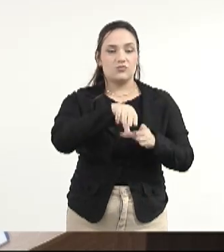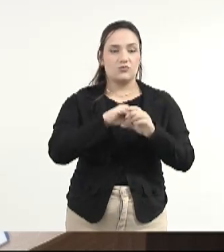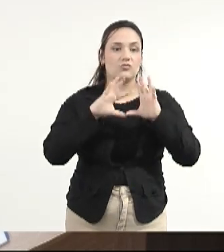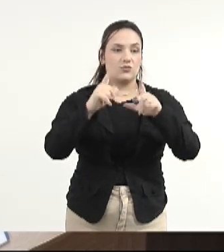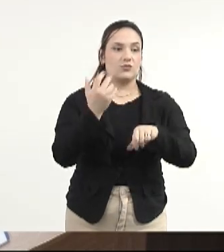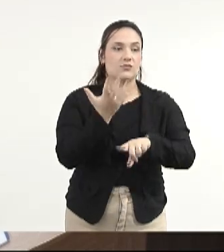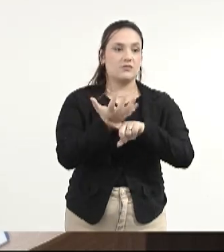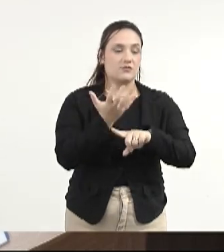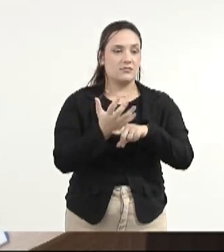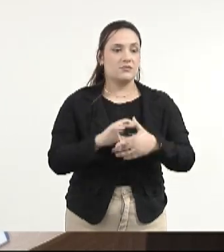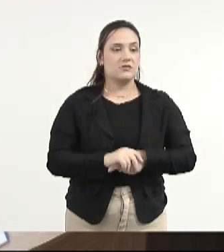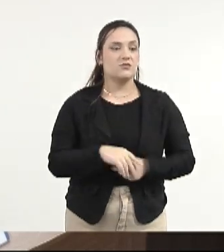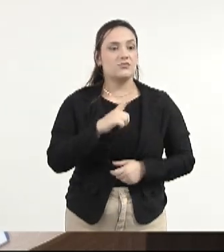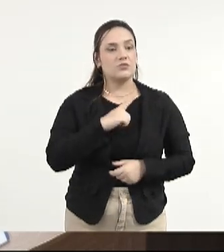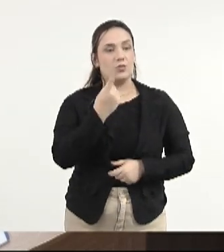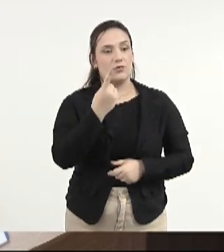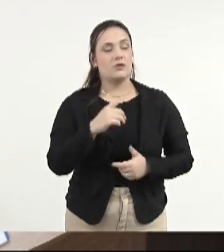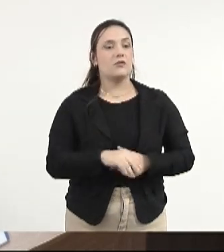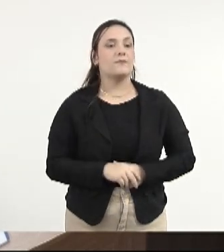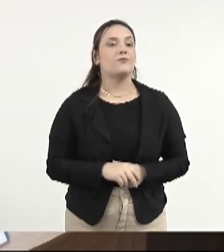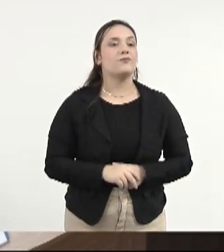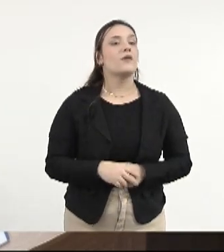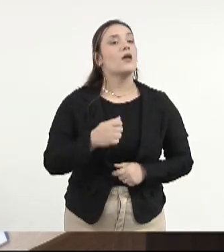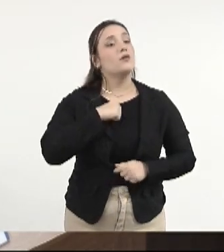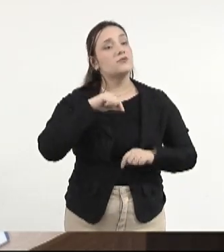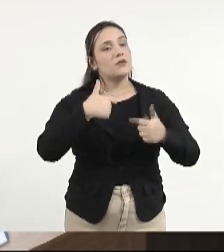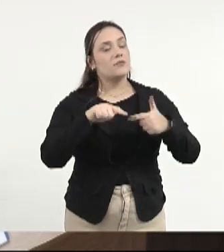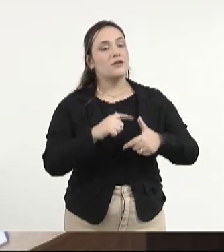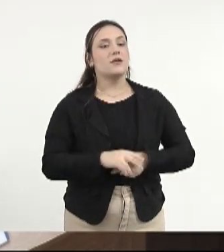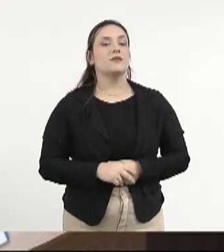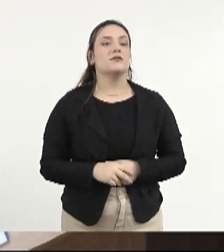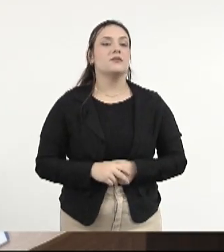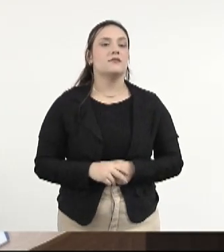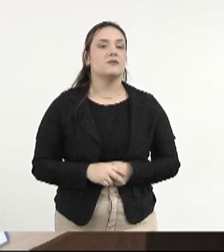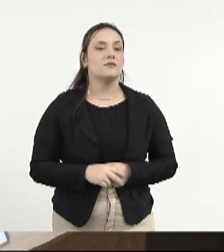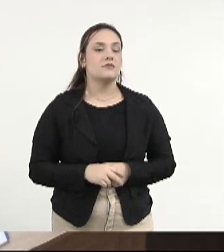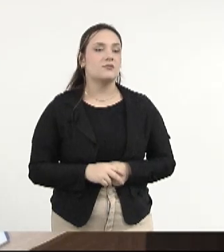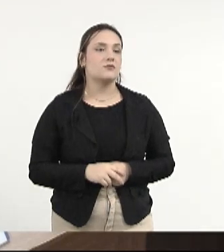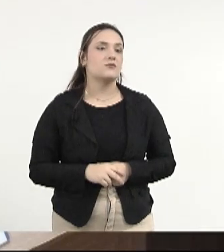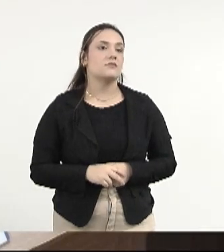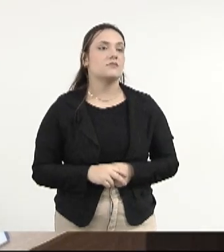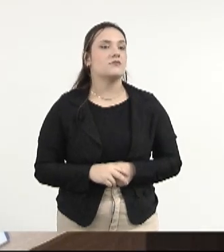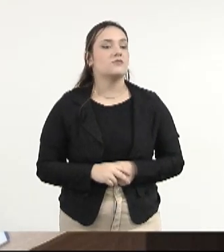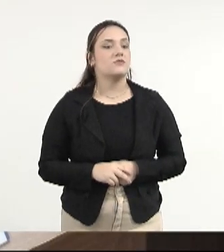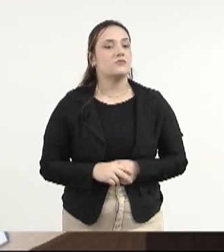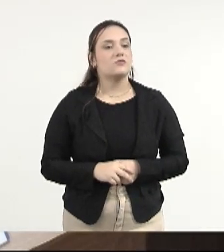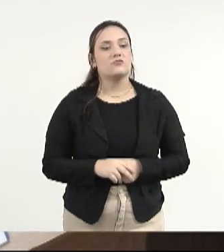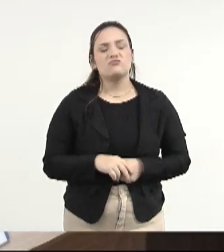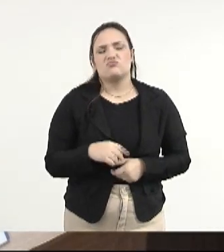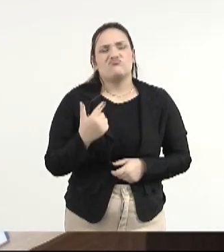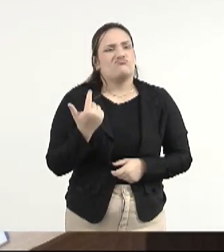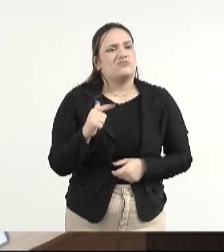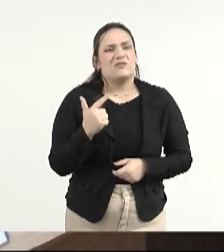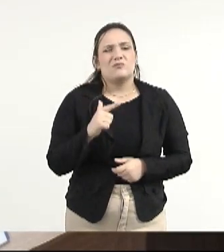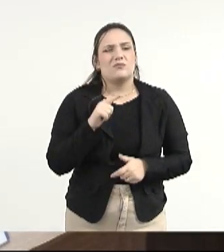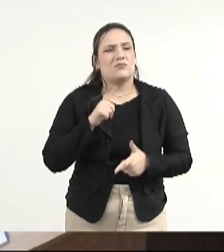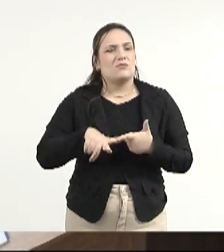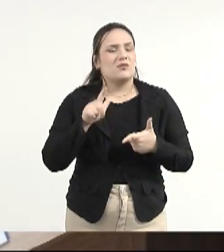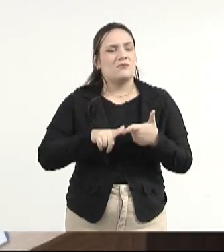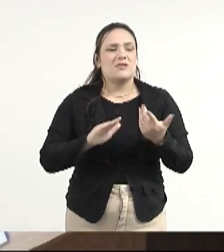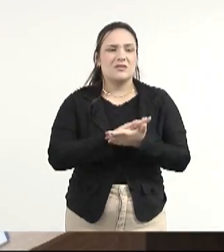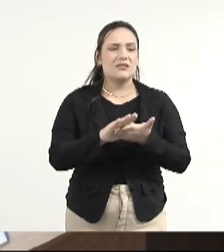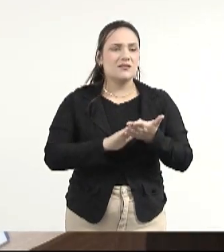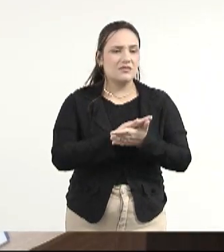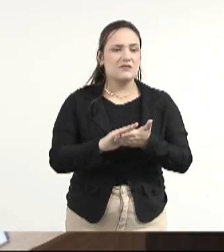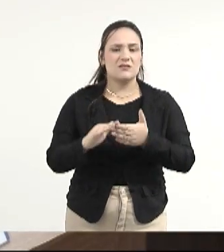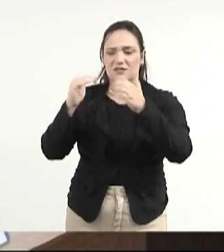as disciplinas e, dentre elas, foi uma das que eu atuei e nunca tive, deputado Gerson, nenhum problema na sala de